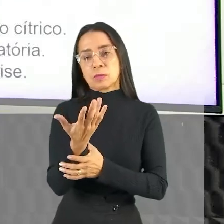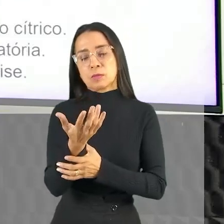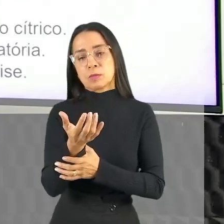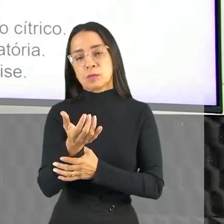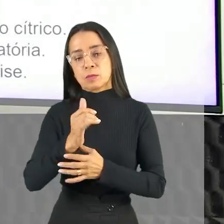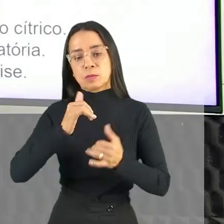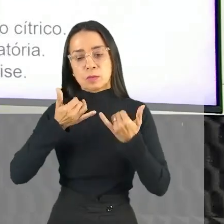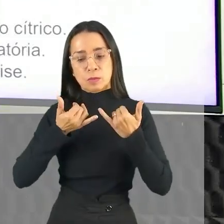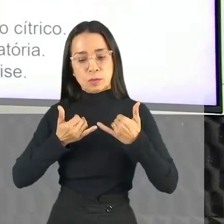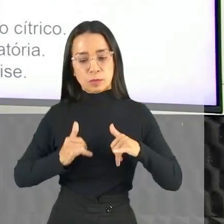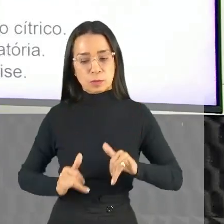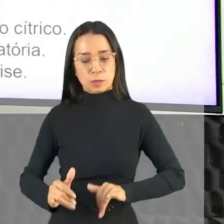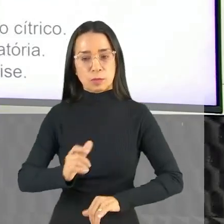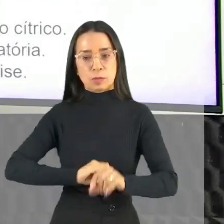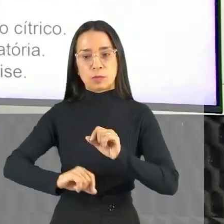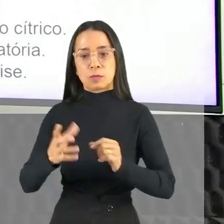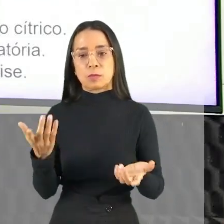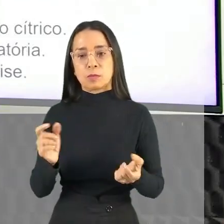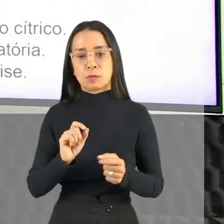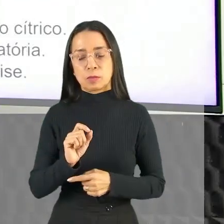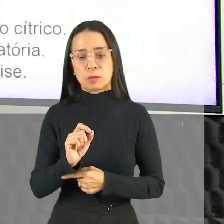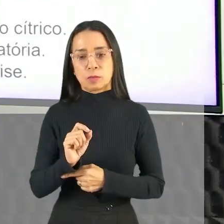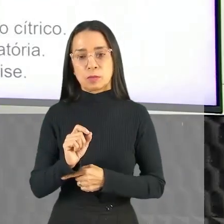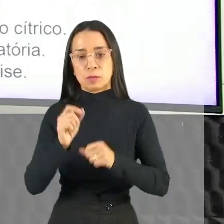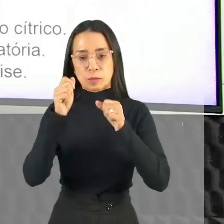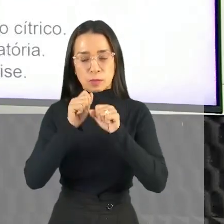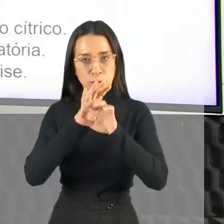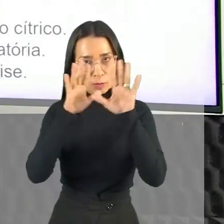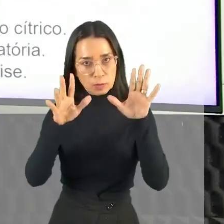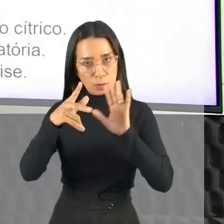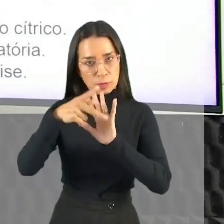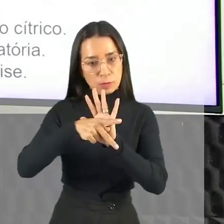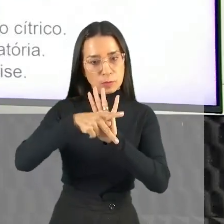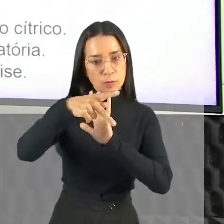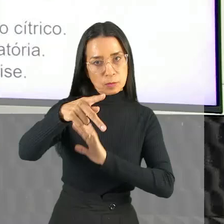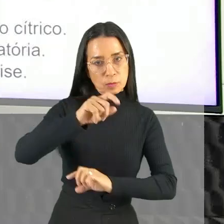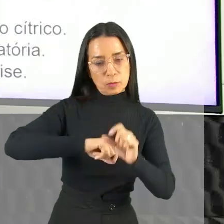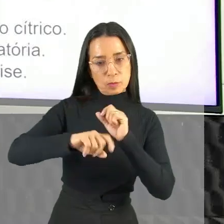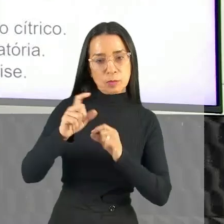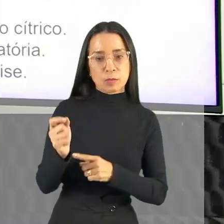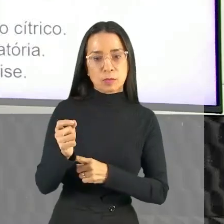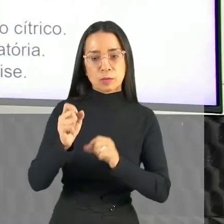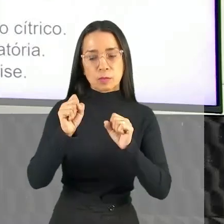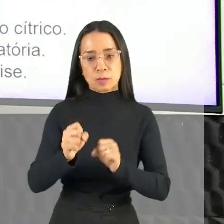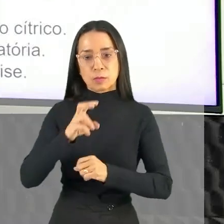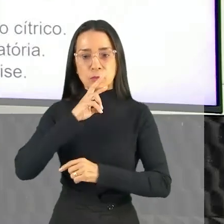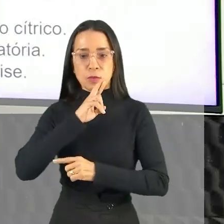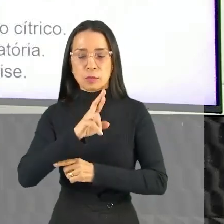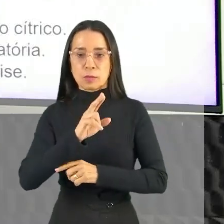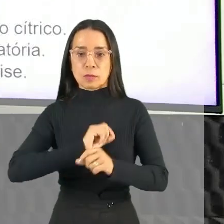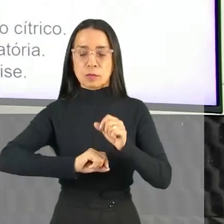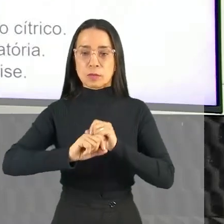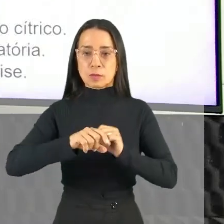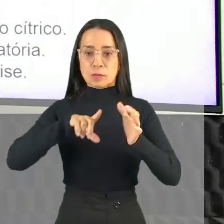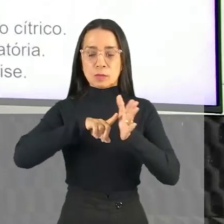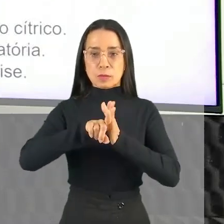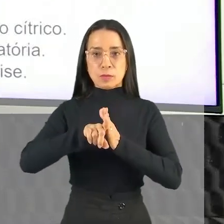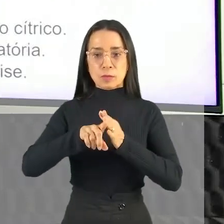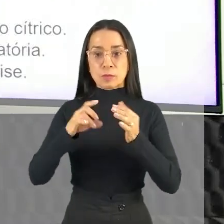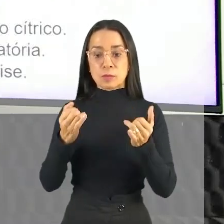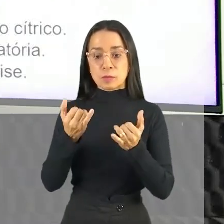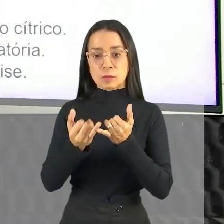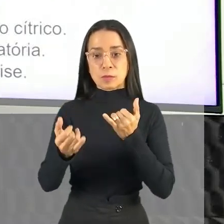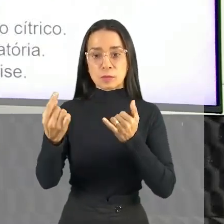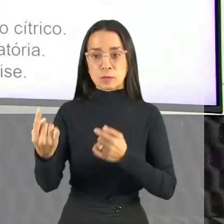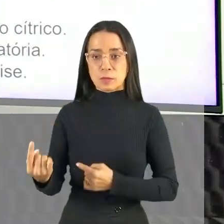muito clara, né, na cabeça de vocês, para que vocês possam responder uma questão como essa, tá bom?